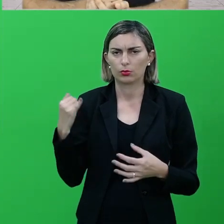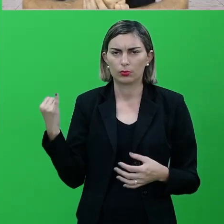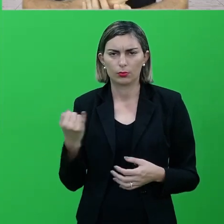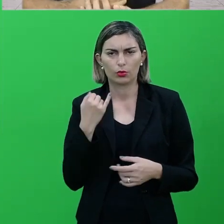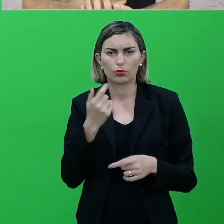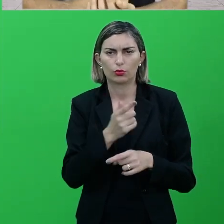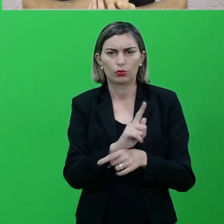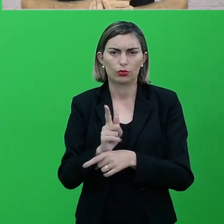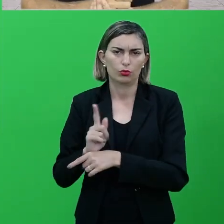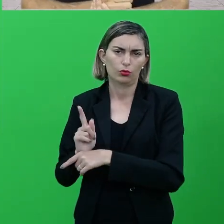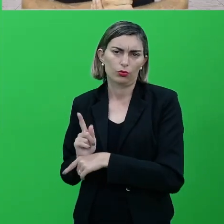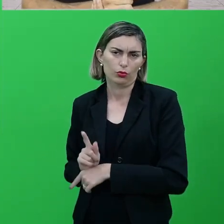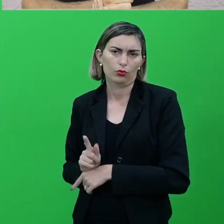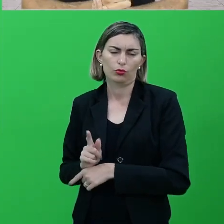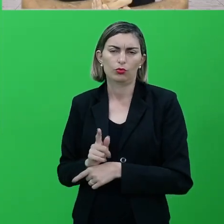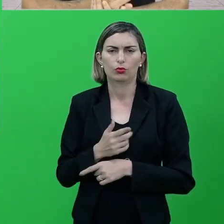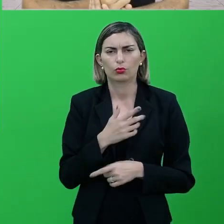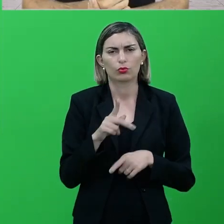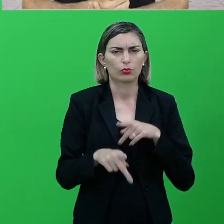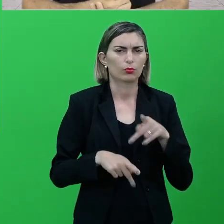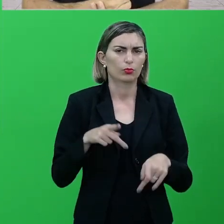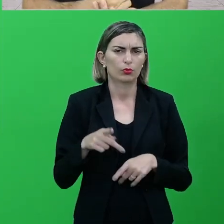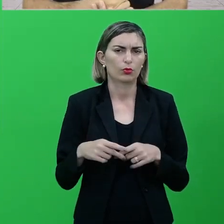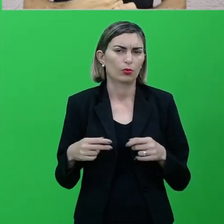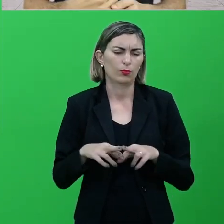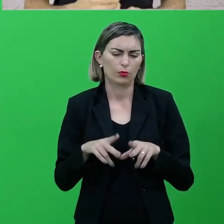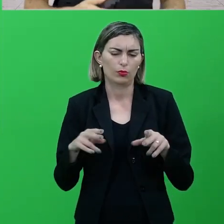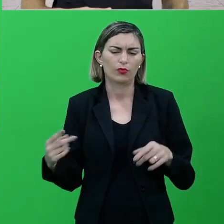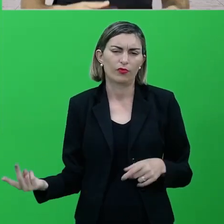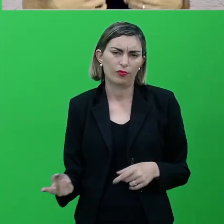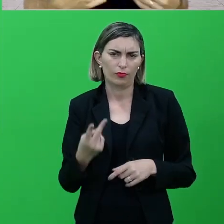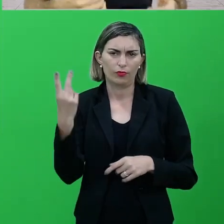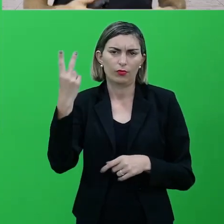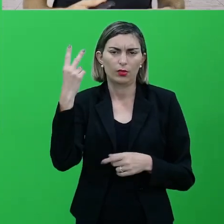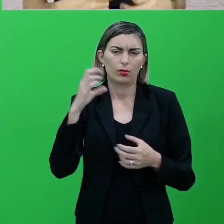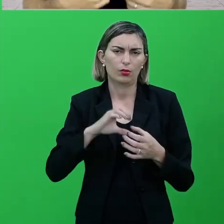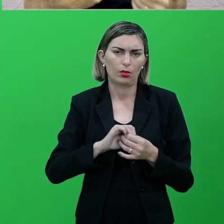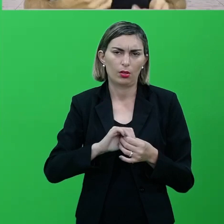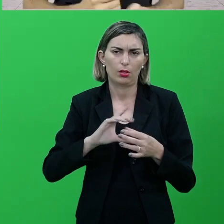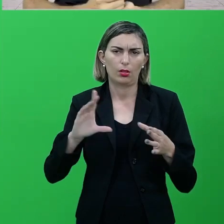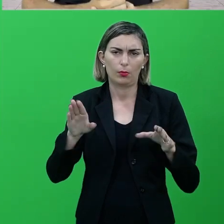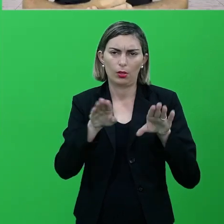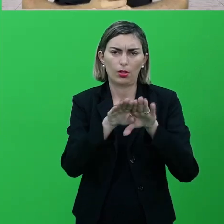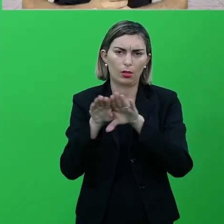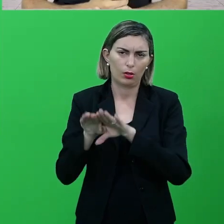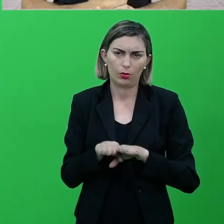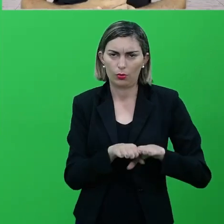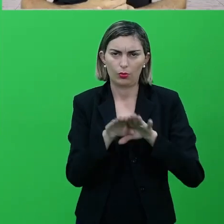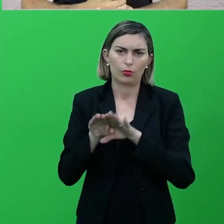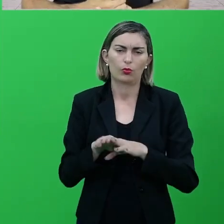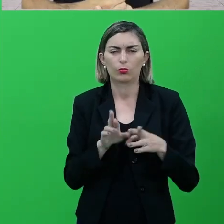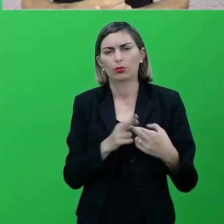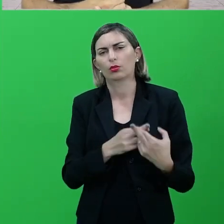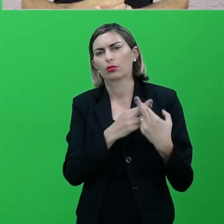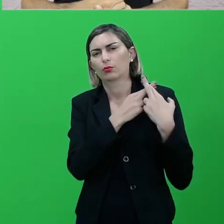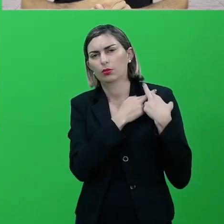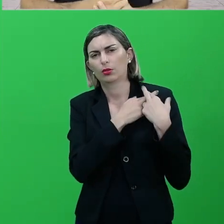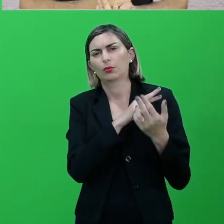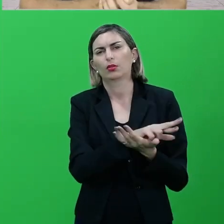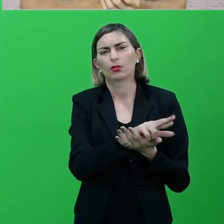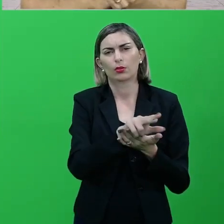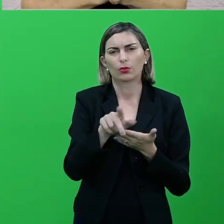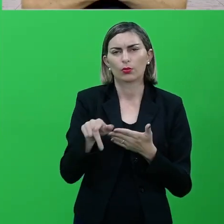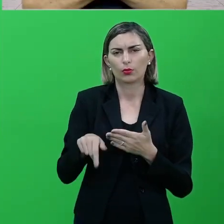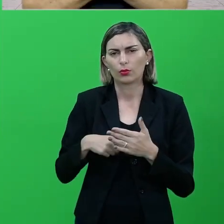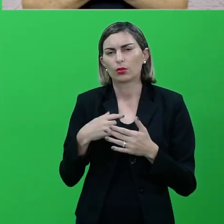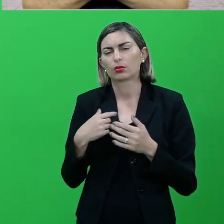gestores públicos considerem múltiplos valores democráticos, como a equidade, probidade, responsabilidade, né, ao